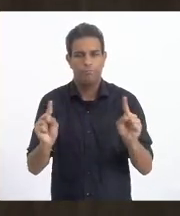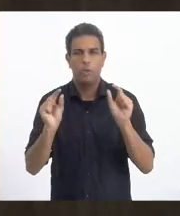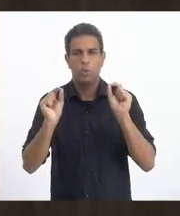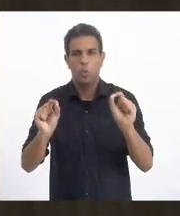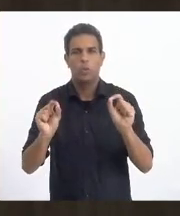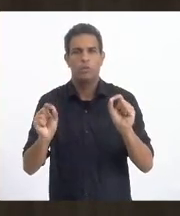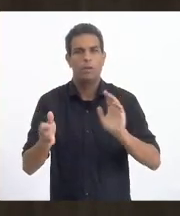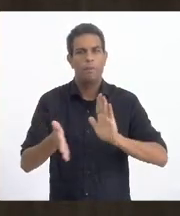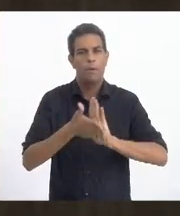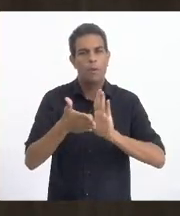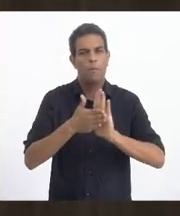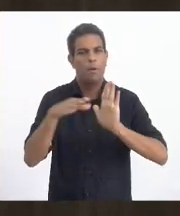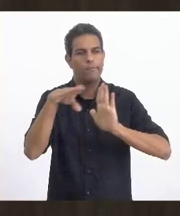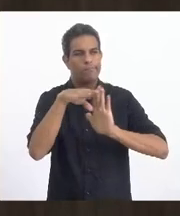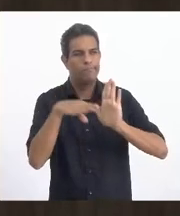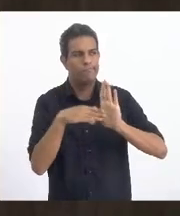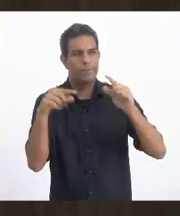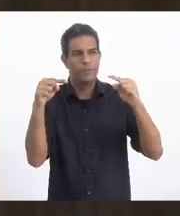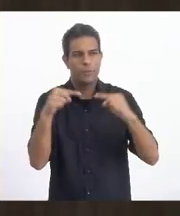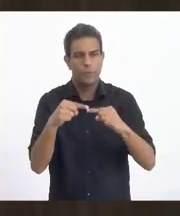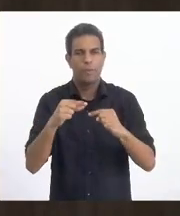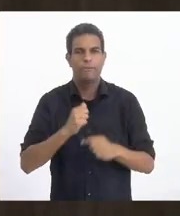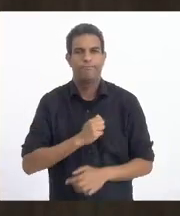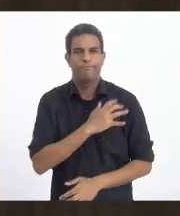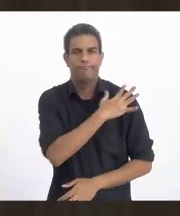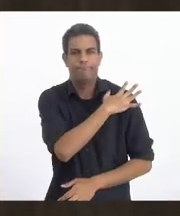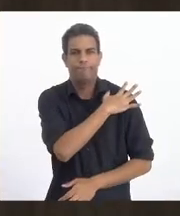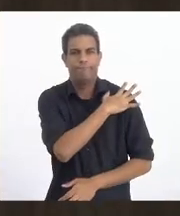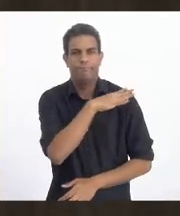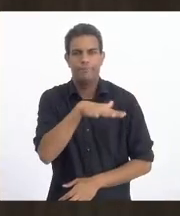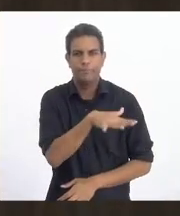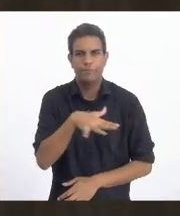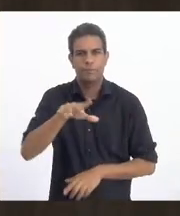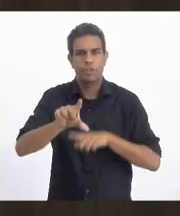essa proposta que foi feita pelo coronel, aqui dando